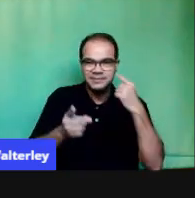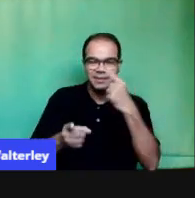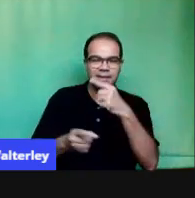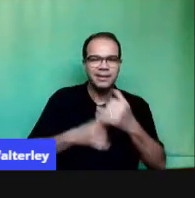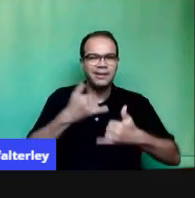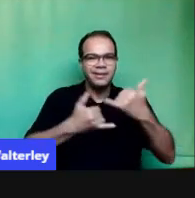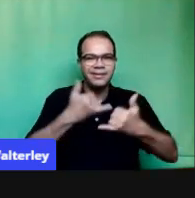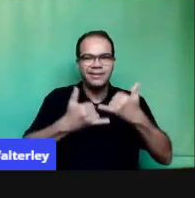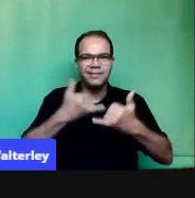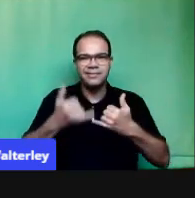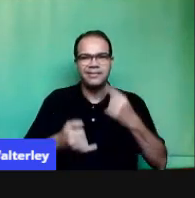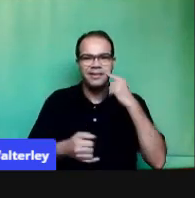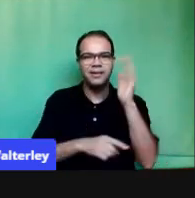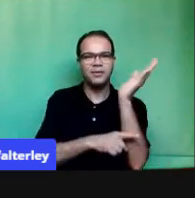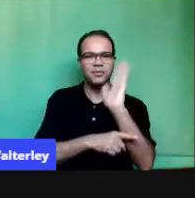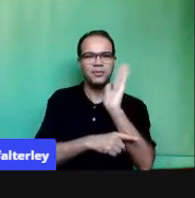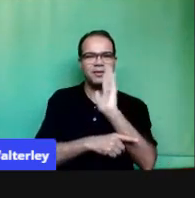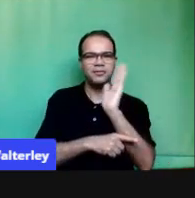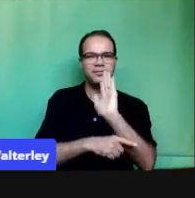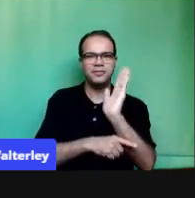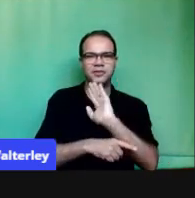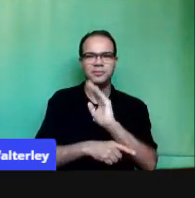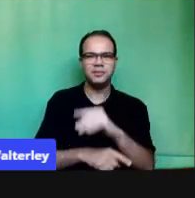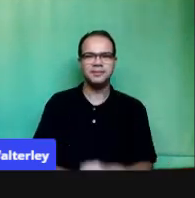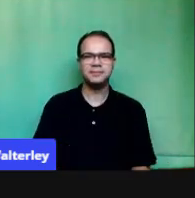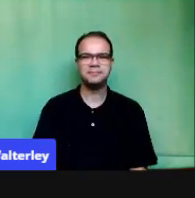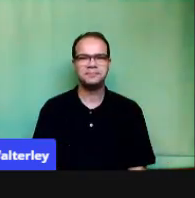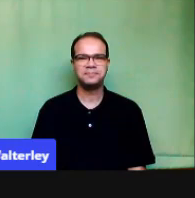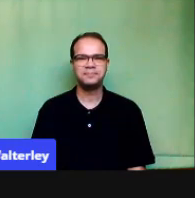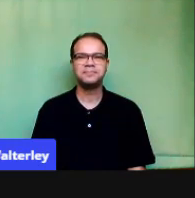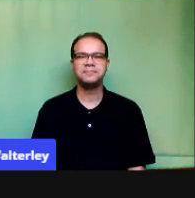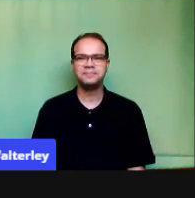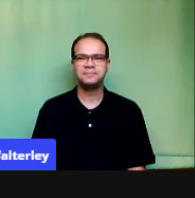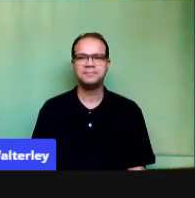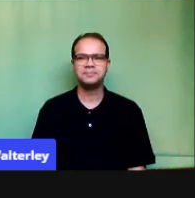este vídeo aqui, vocês vão ver um pequeno